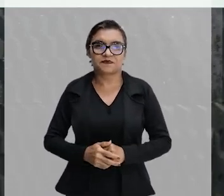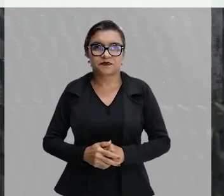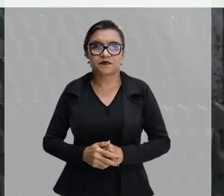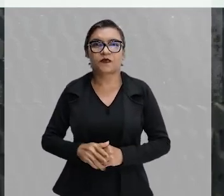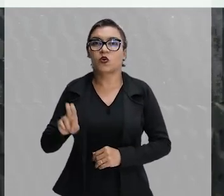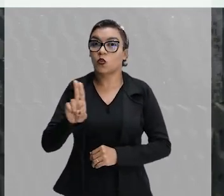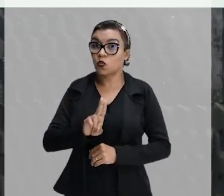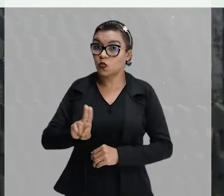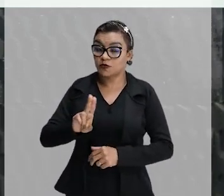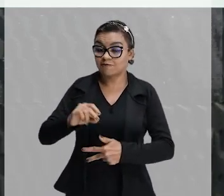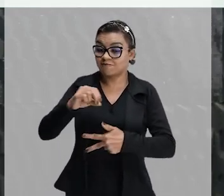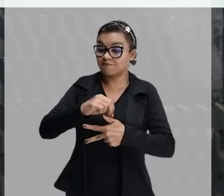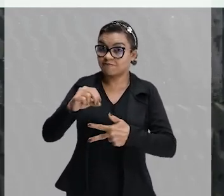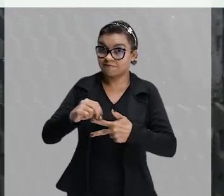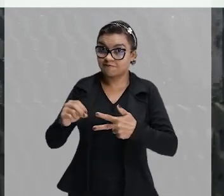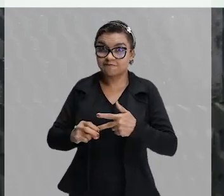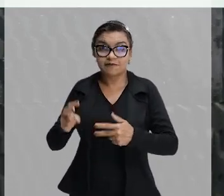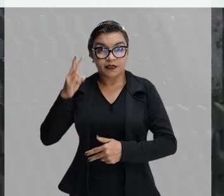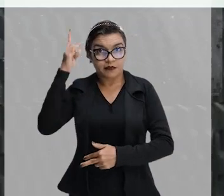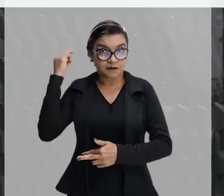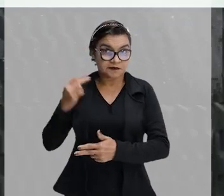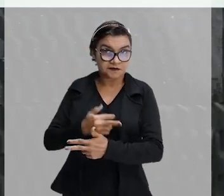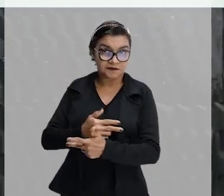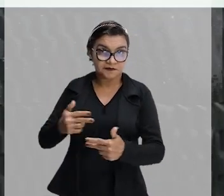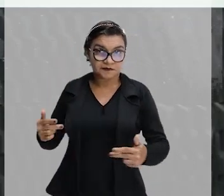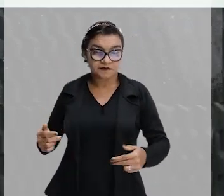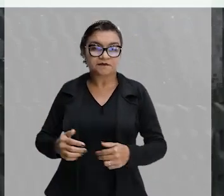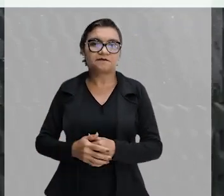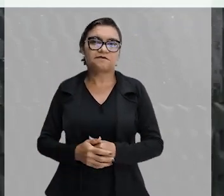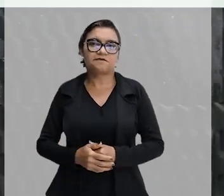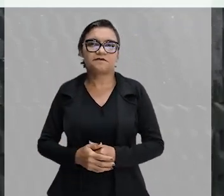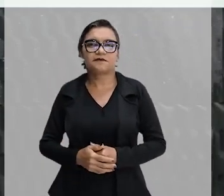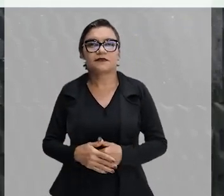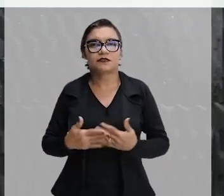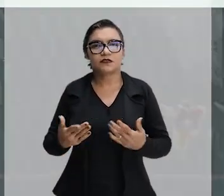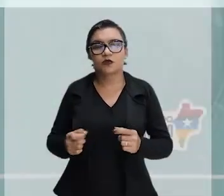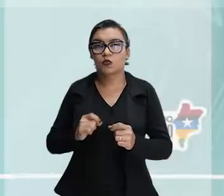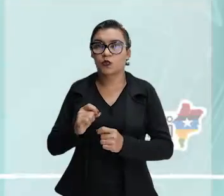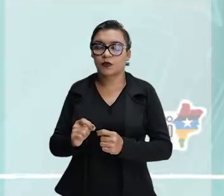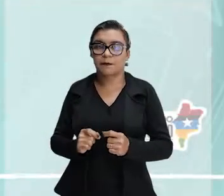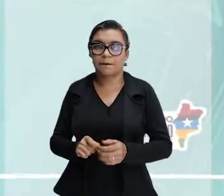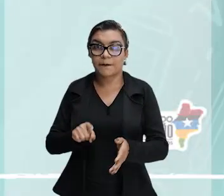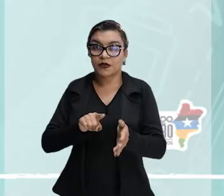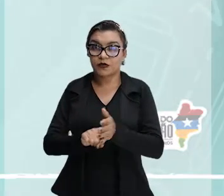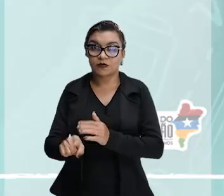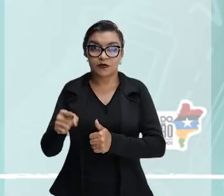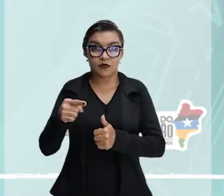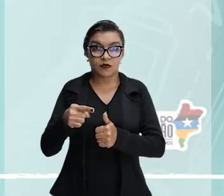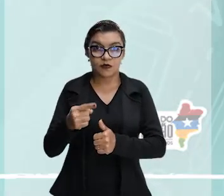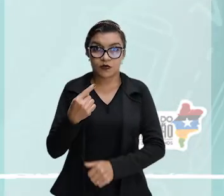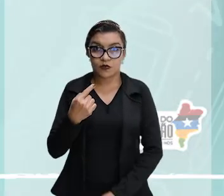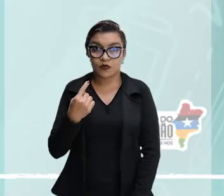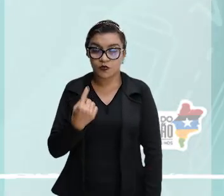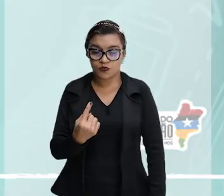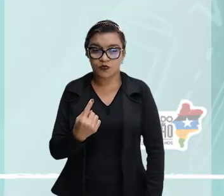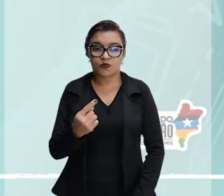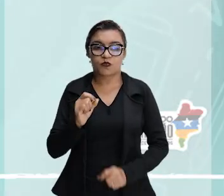os vestibulares, ok? Então vamos lá, Na questão 1, diz o